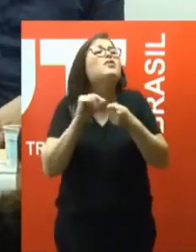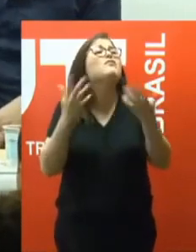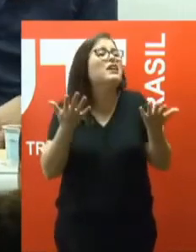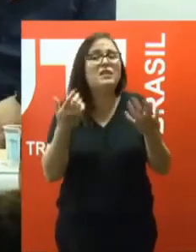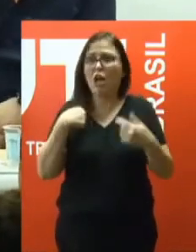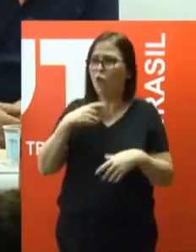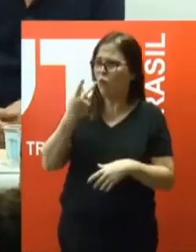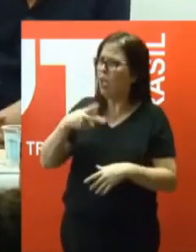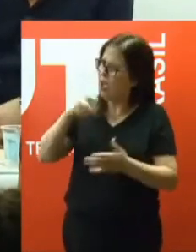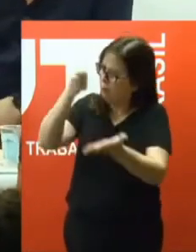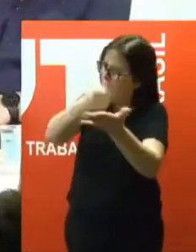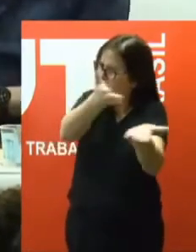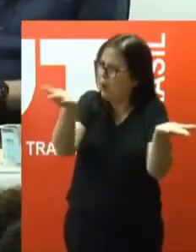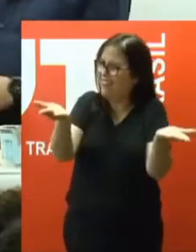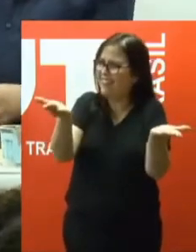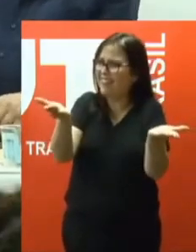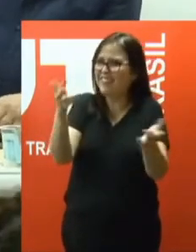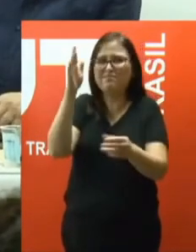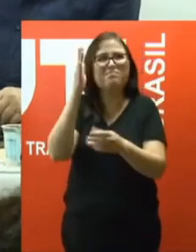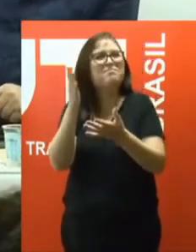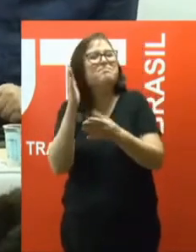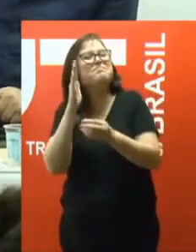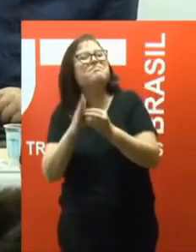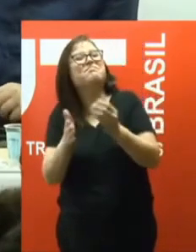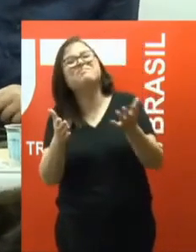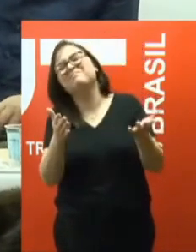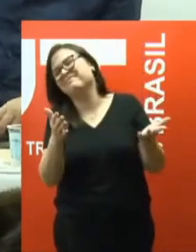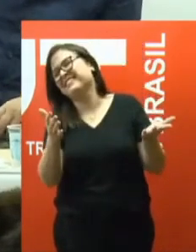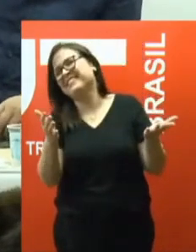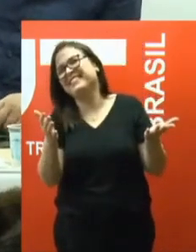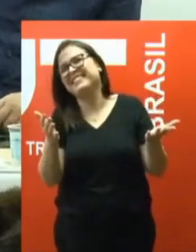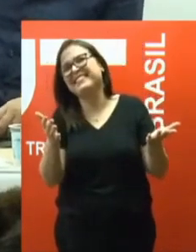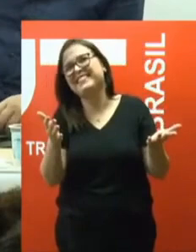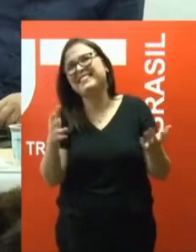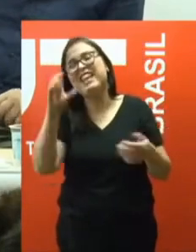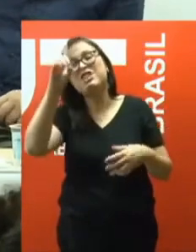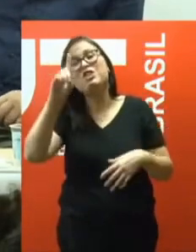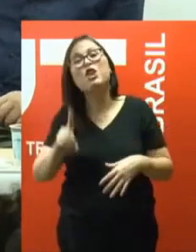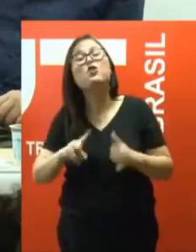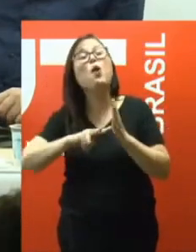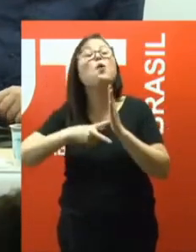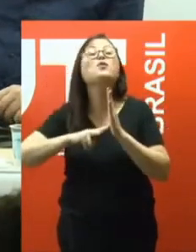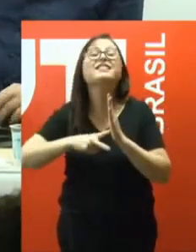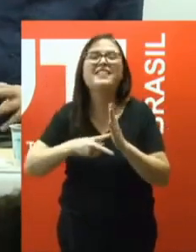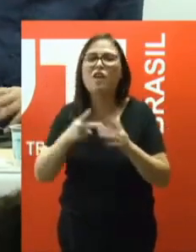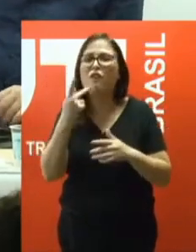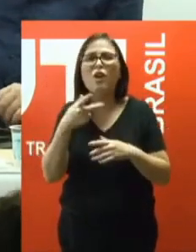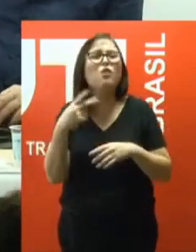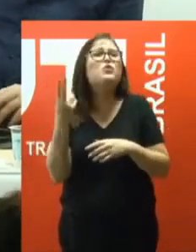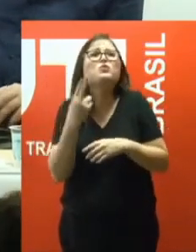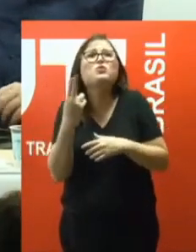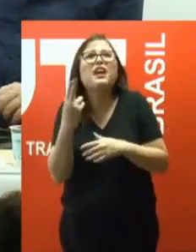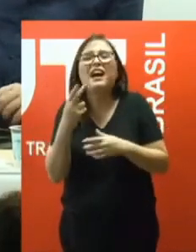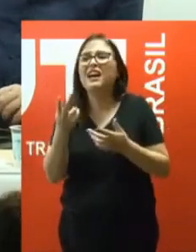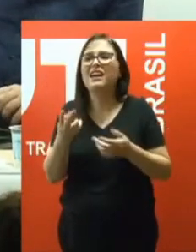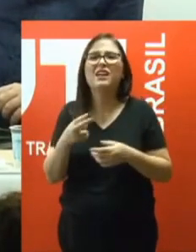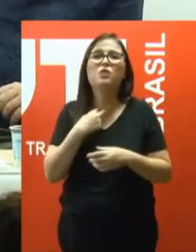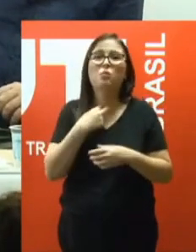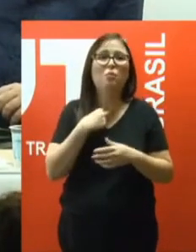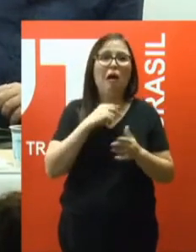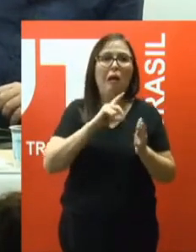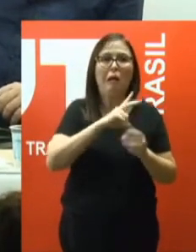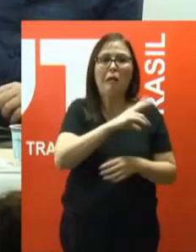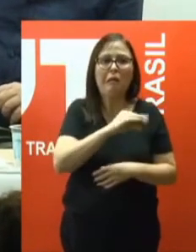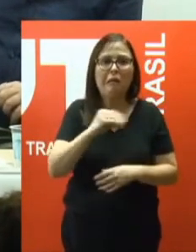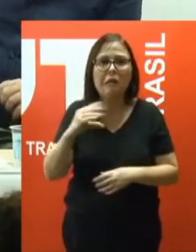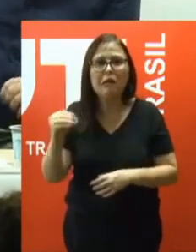porra! Paga! Quando era dirigente sindical, ele falava que não podia atrasar, agora é prefeito,